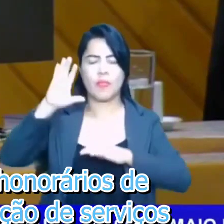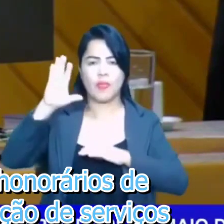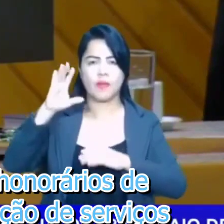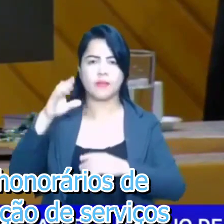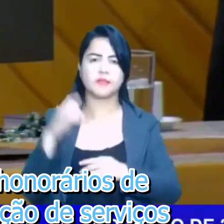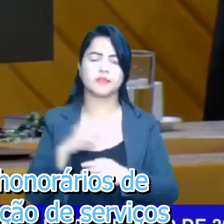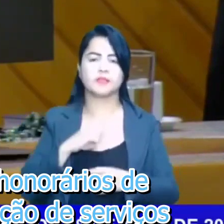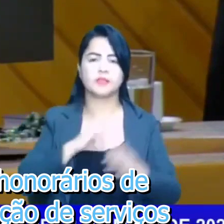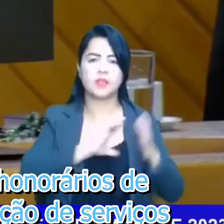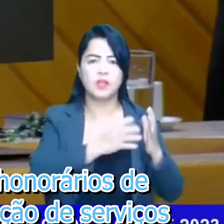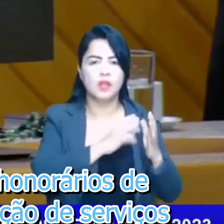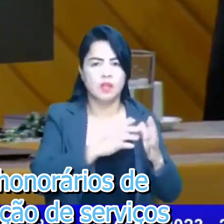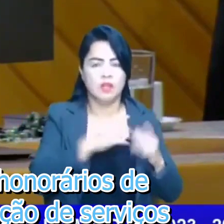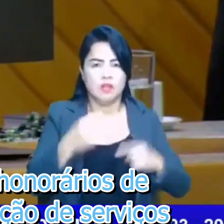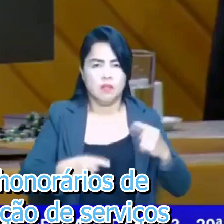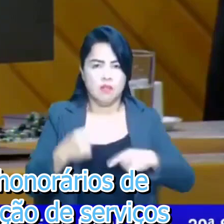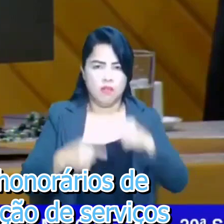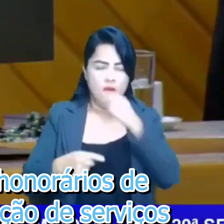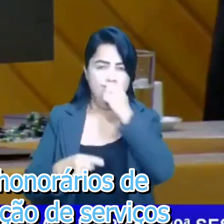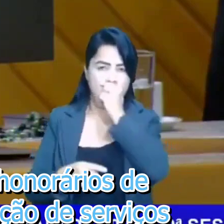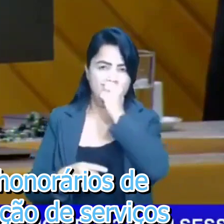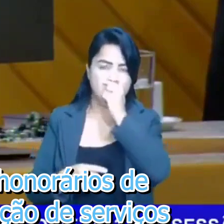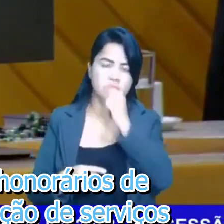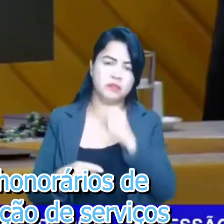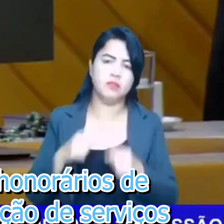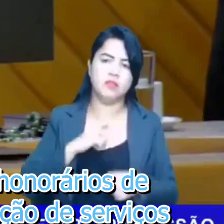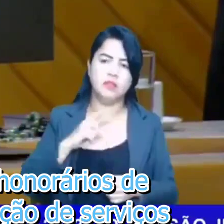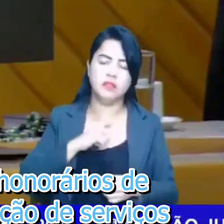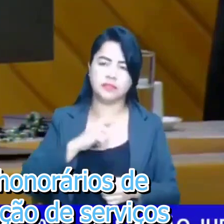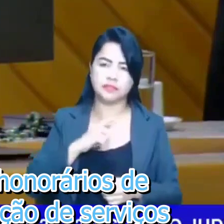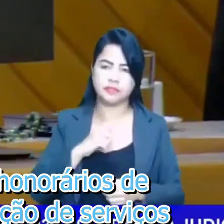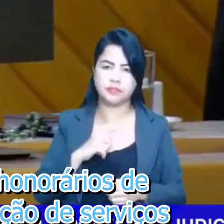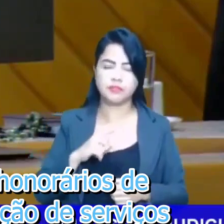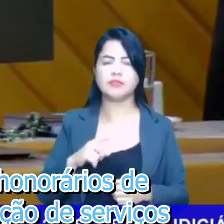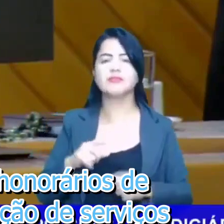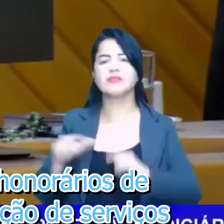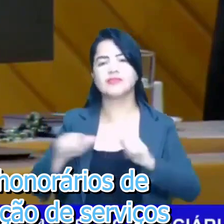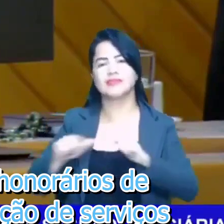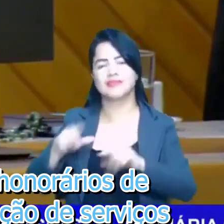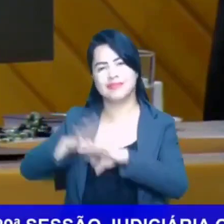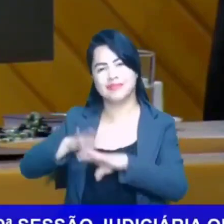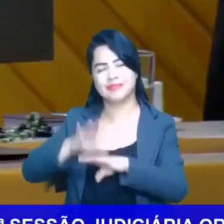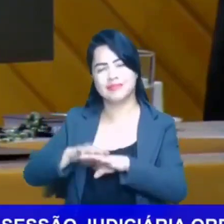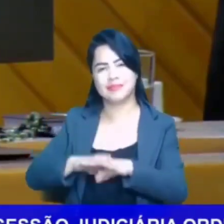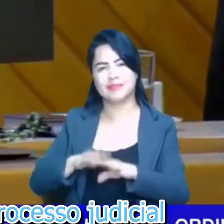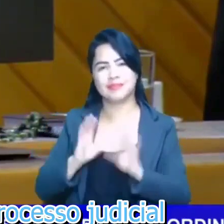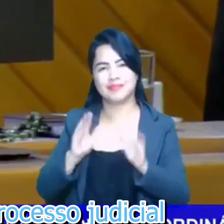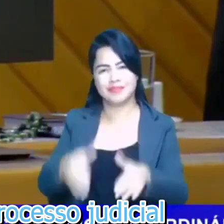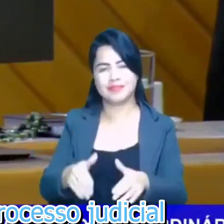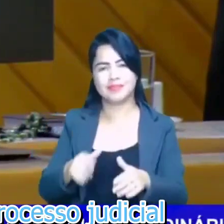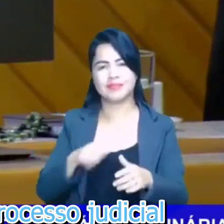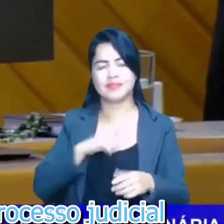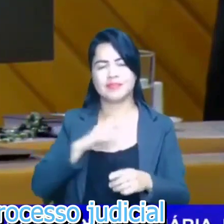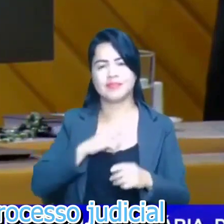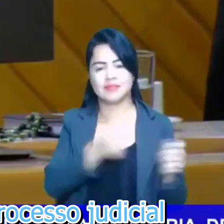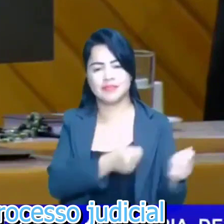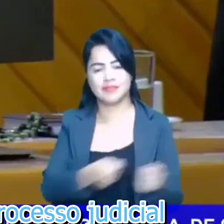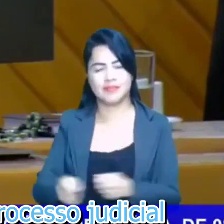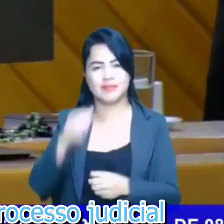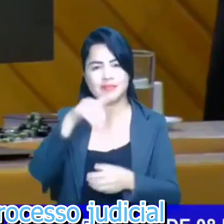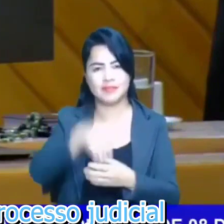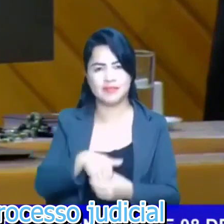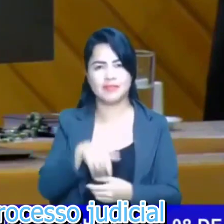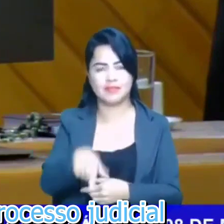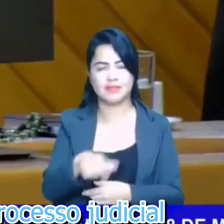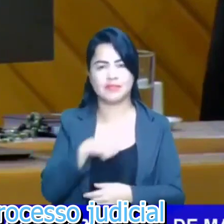partidos políticos de honorários de serviços advocatícios e de contabilidade relacionados à prestação de serviços em campanhas eleitorais e em